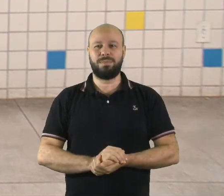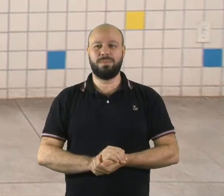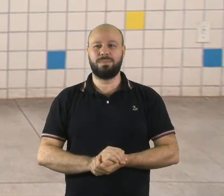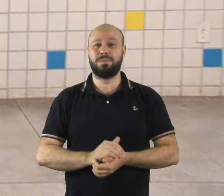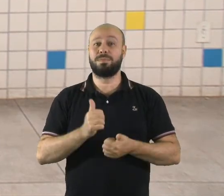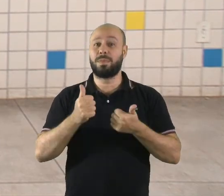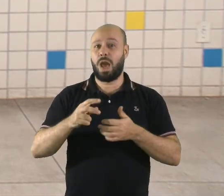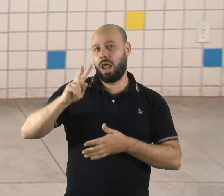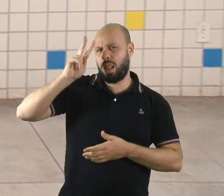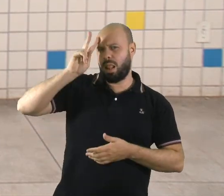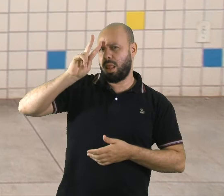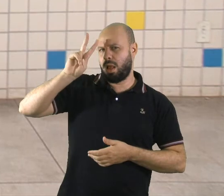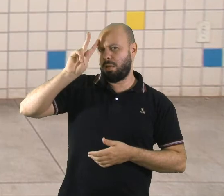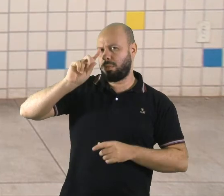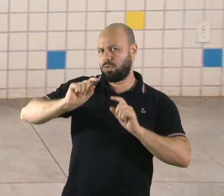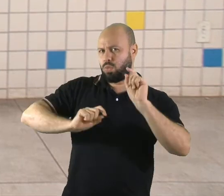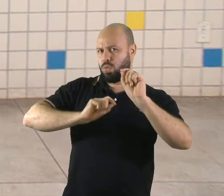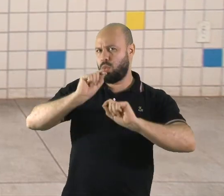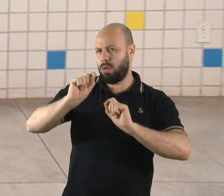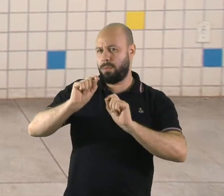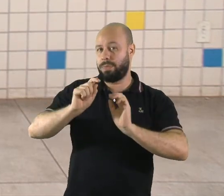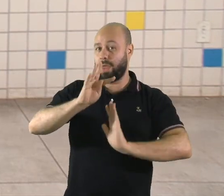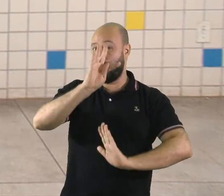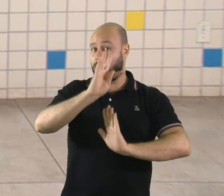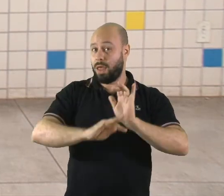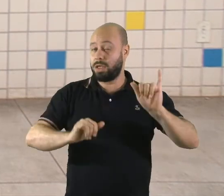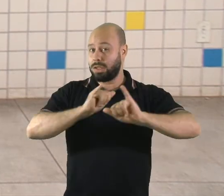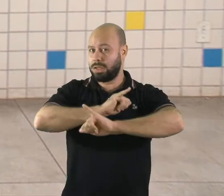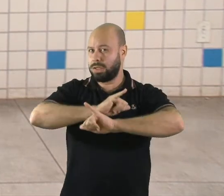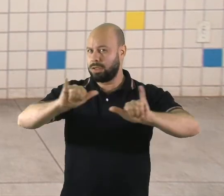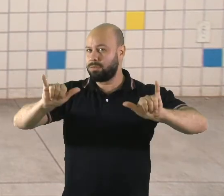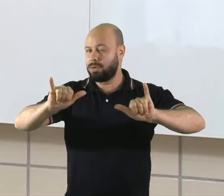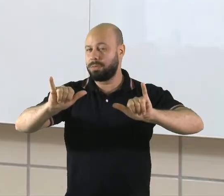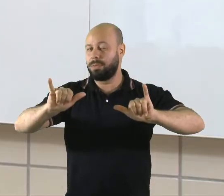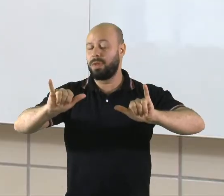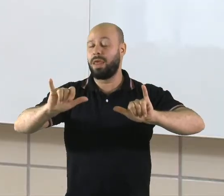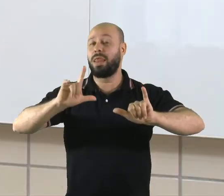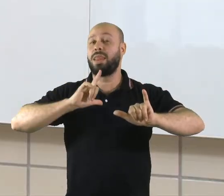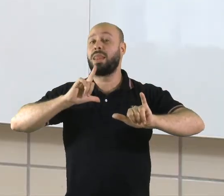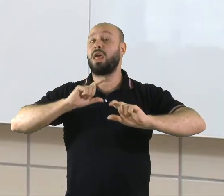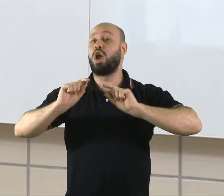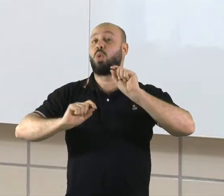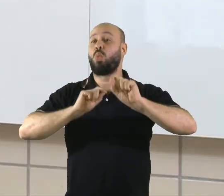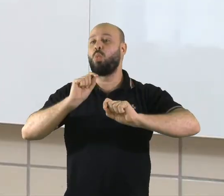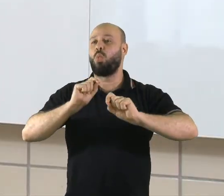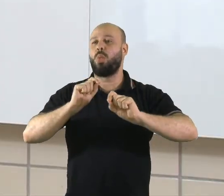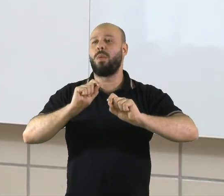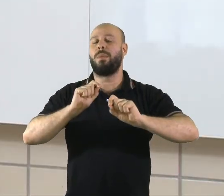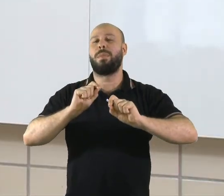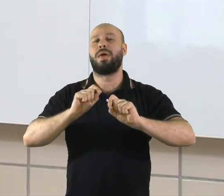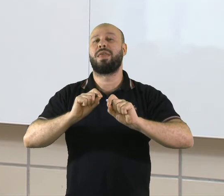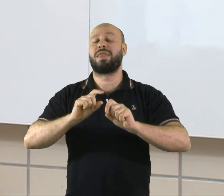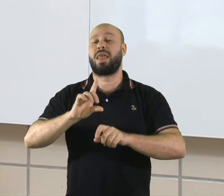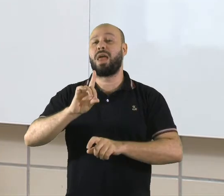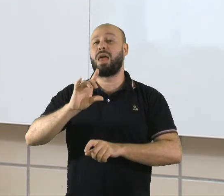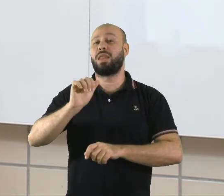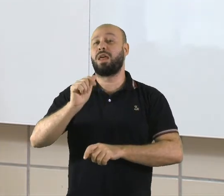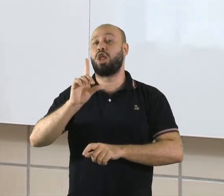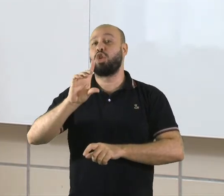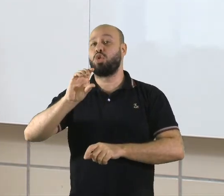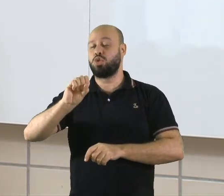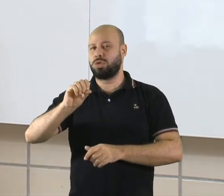Bem, lembrando que um texto informativo possui apenas dados